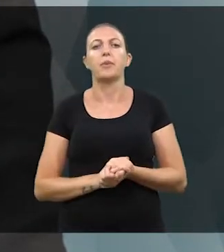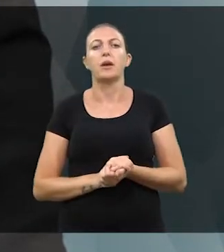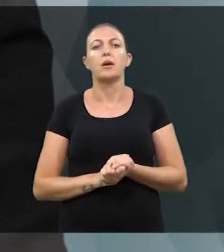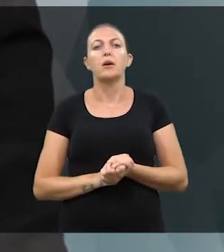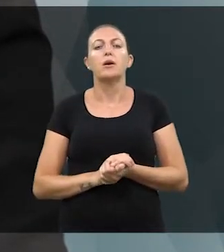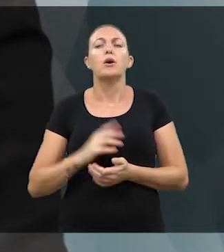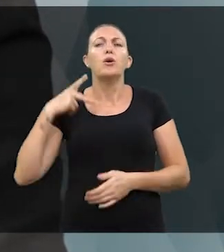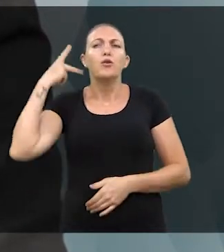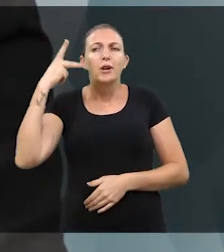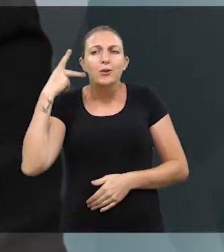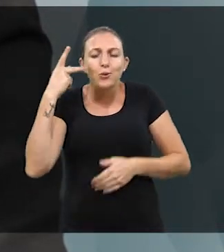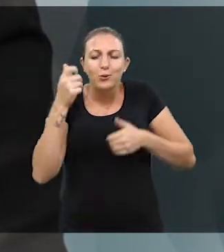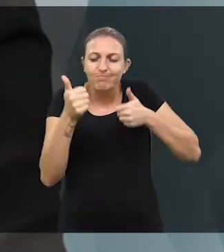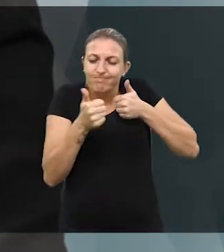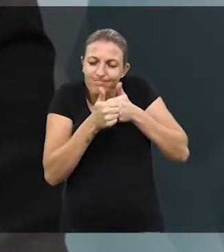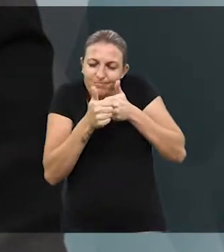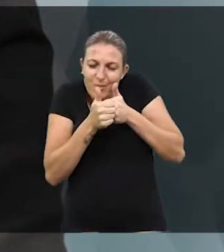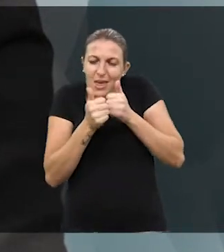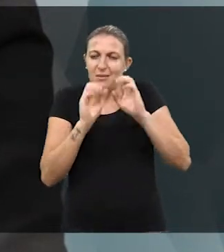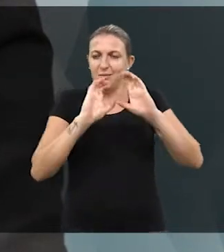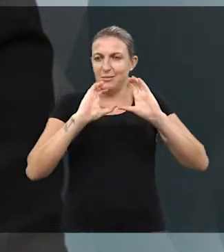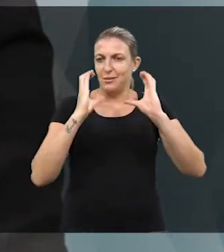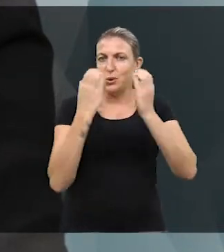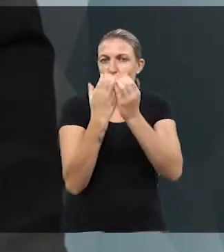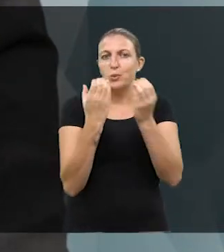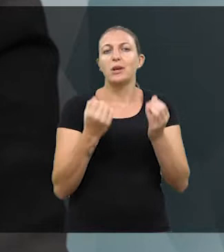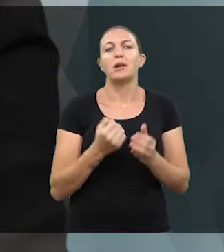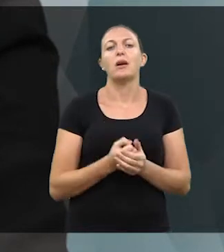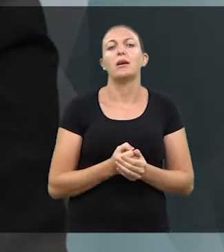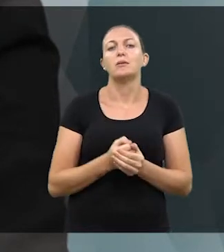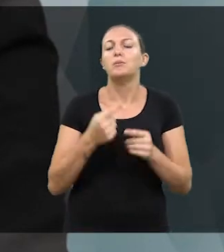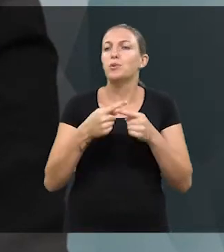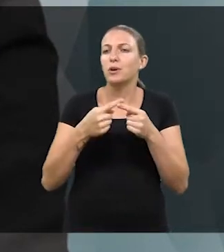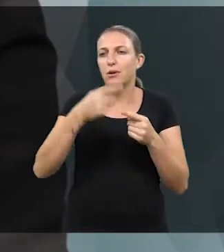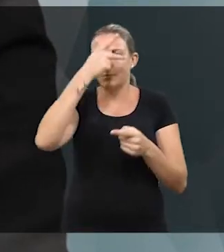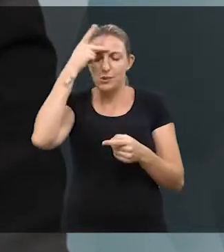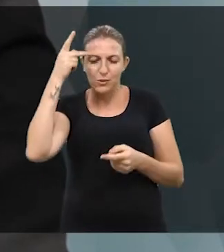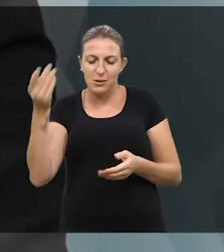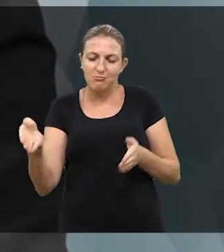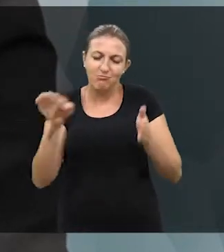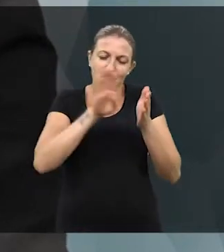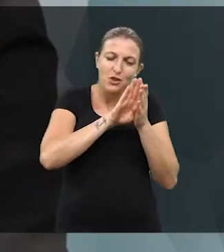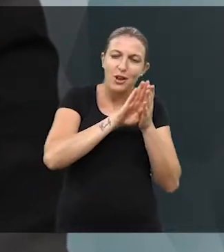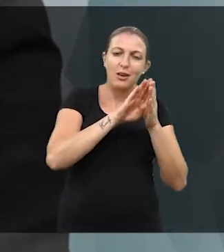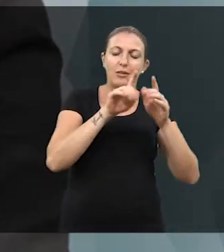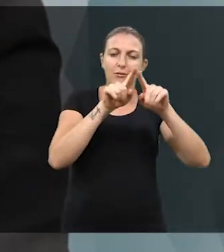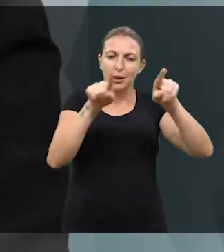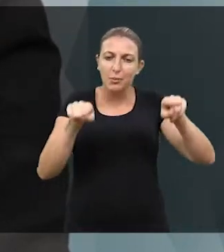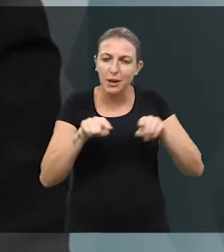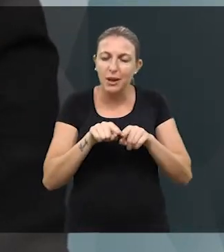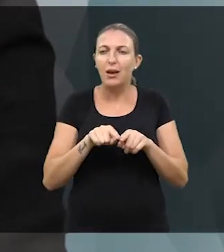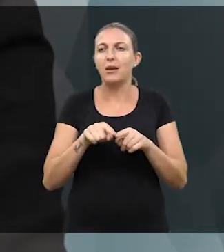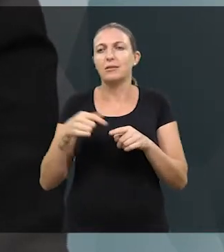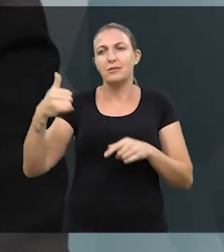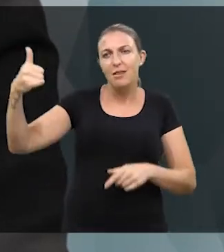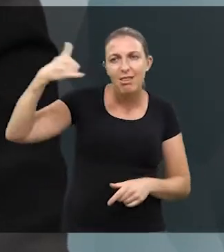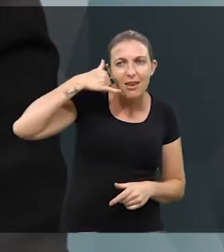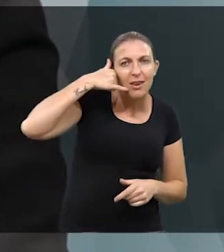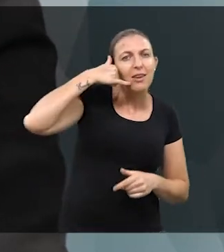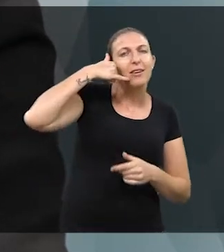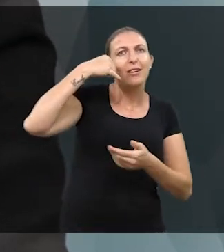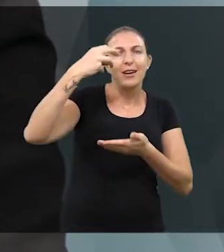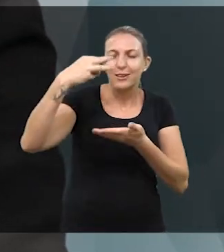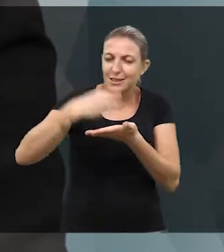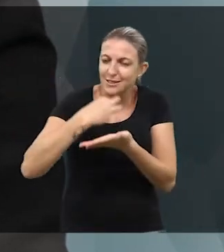o vereador é a pessoa mais próxima né da comunidade que realizei no gabinete e nem eles te ligo eles que mandam mensagem ou desaparece marca no facebook